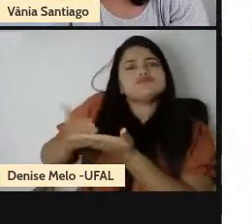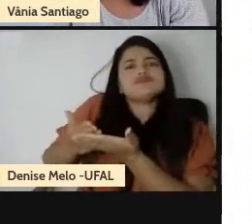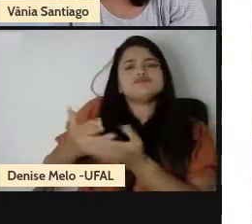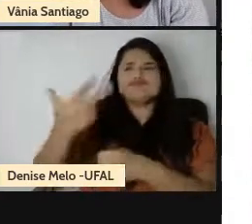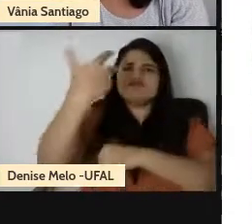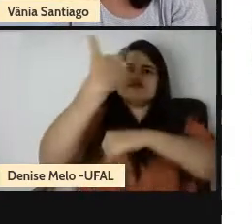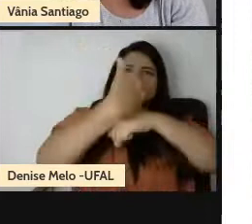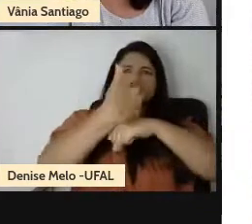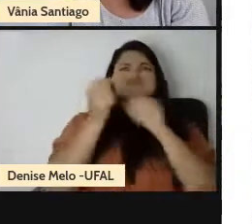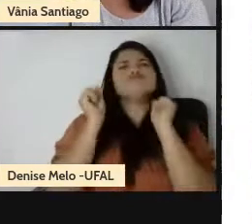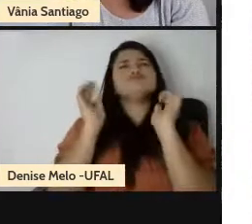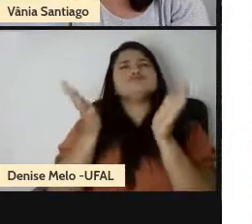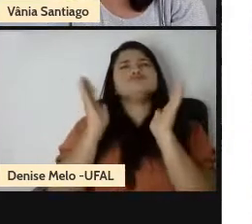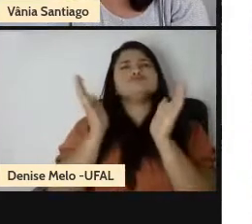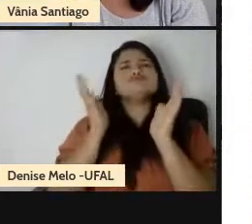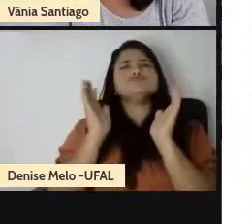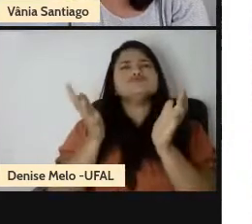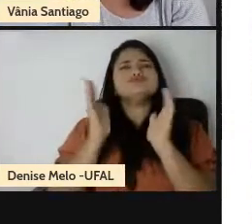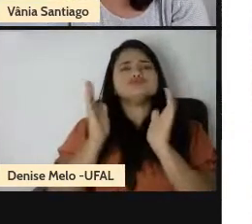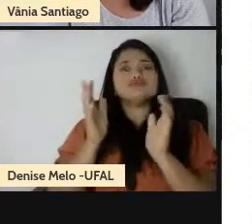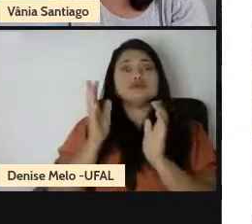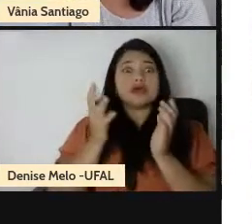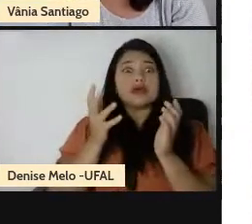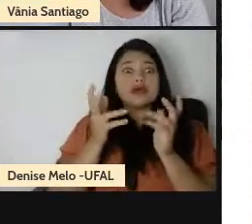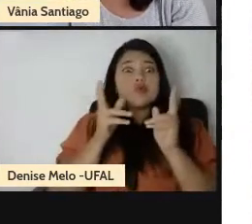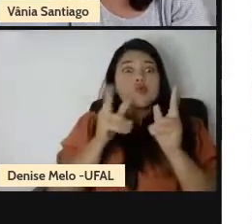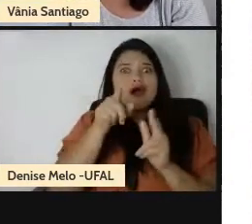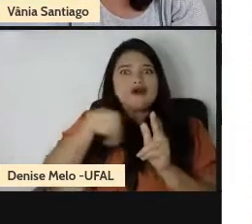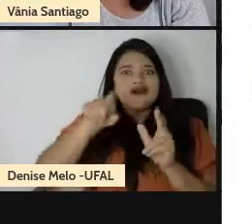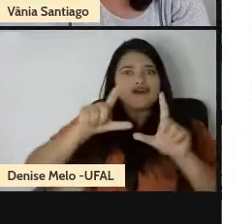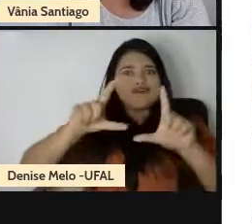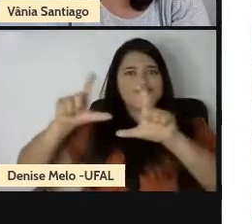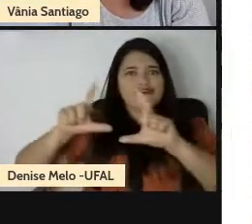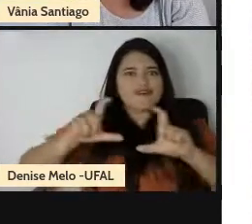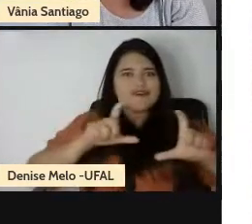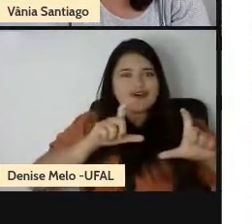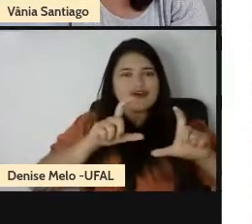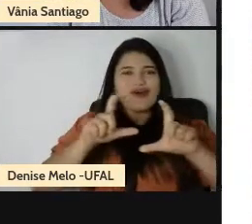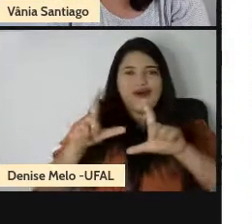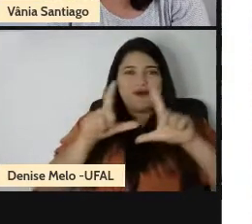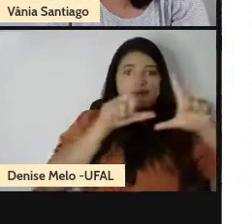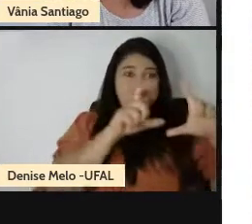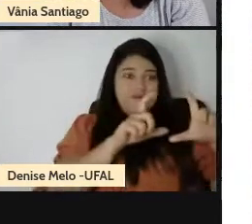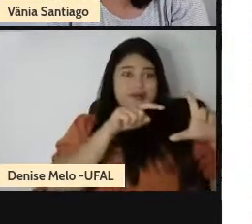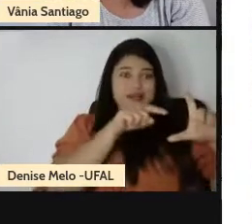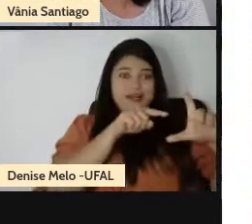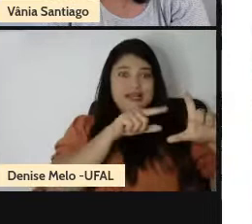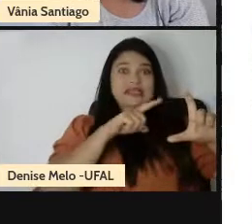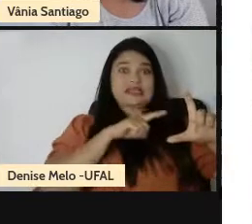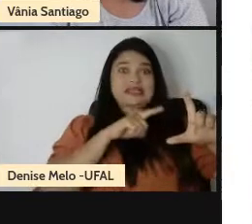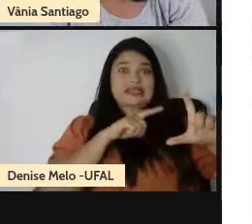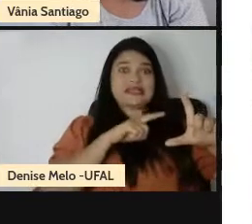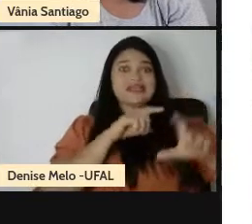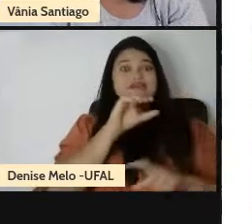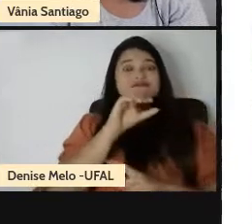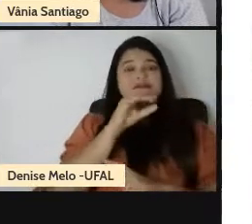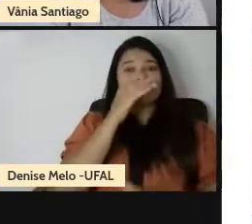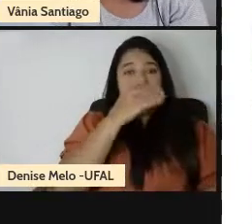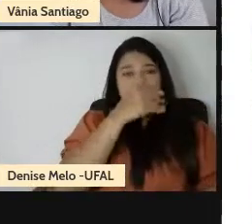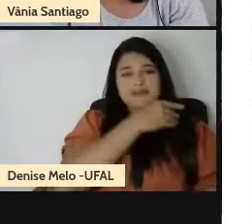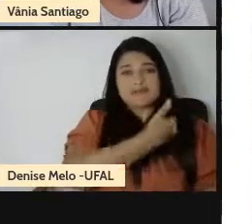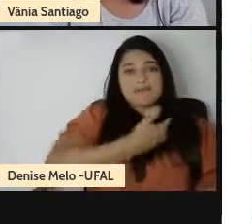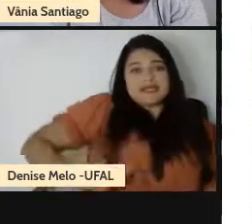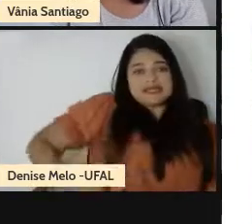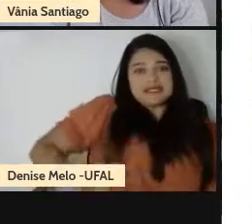aqui a gente tem imagens do lado esquerdo, quando veio o Obama fazer a apresentação dele em um